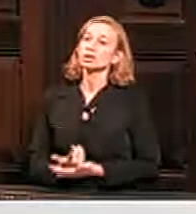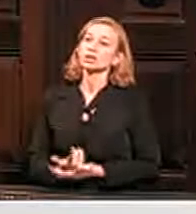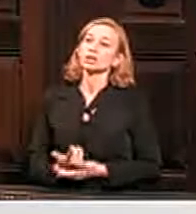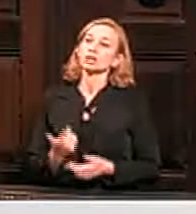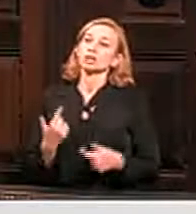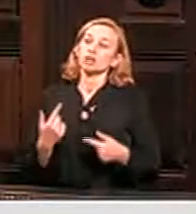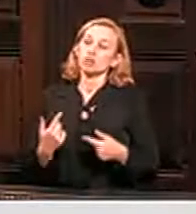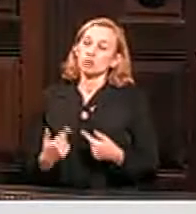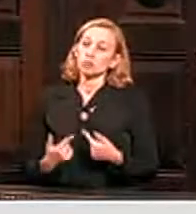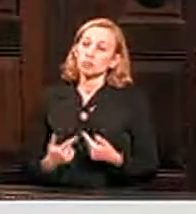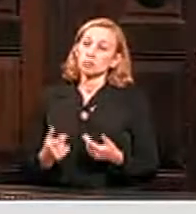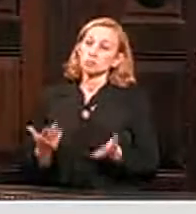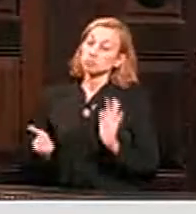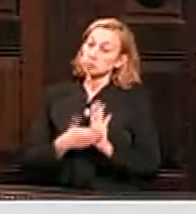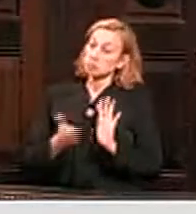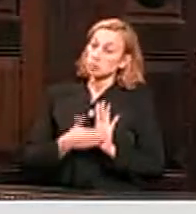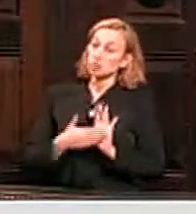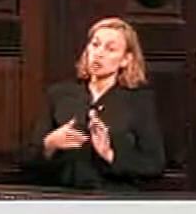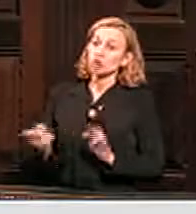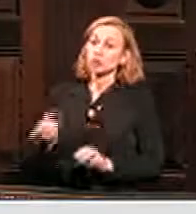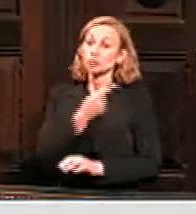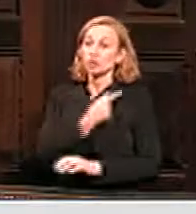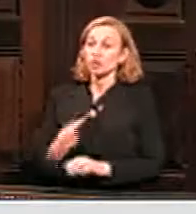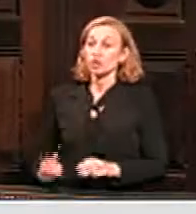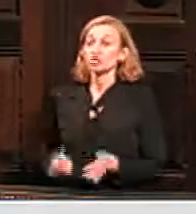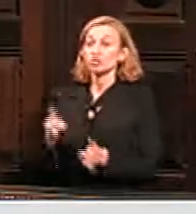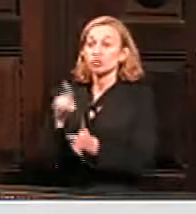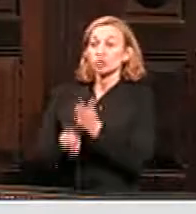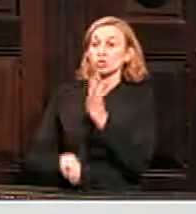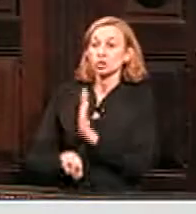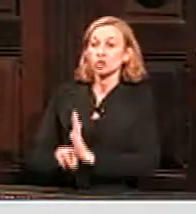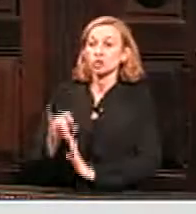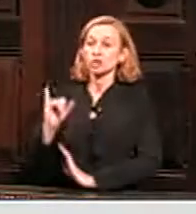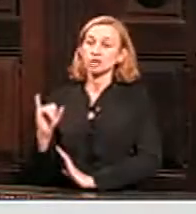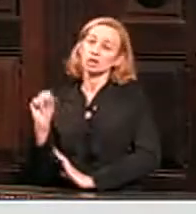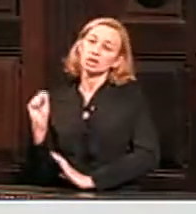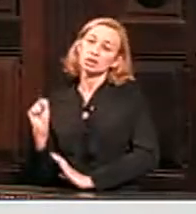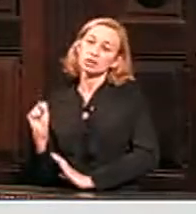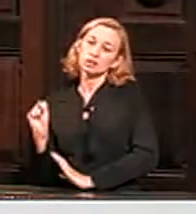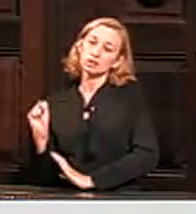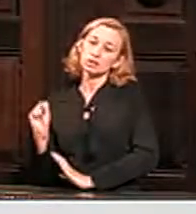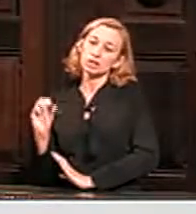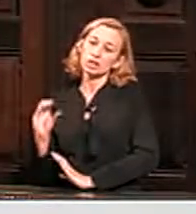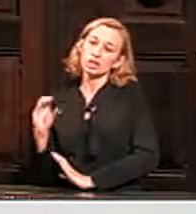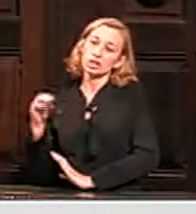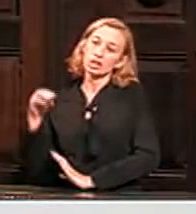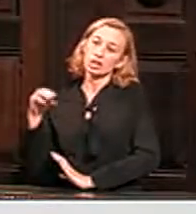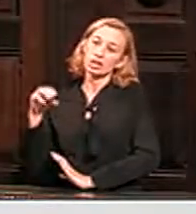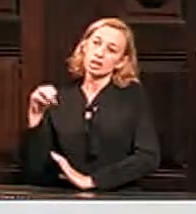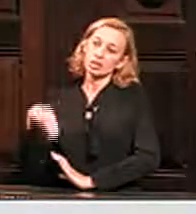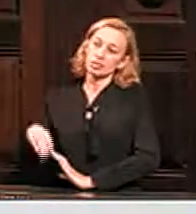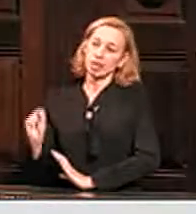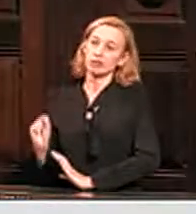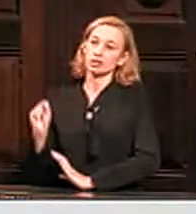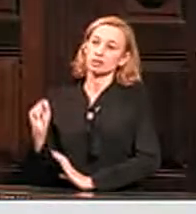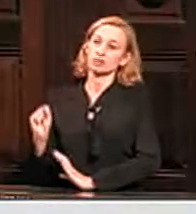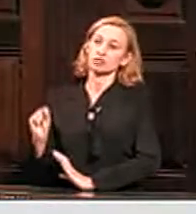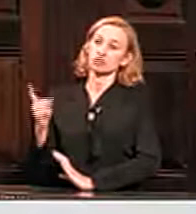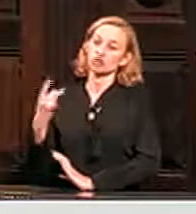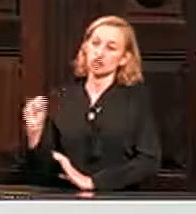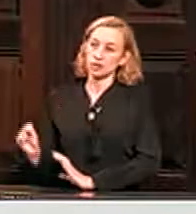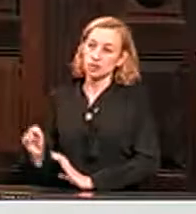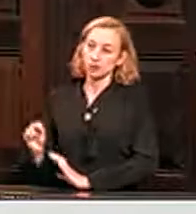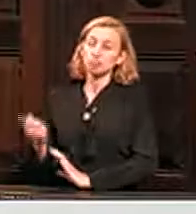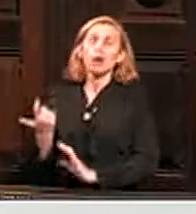governo que propõe a redução do ICMS sobre o diesel. Em